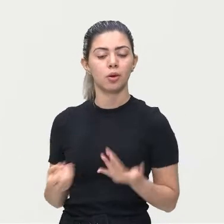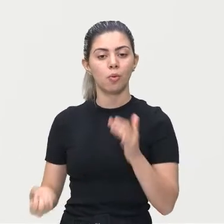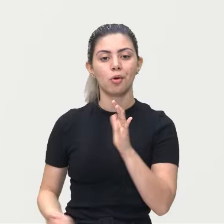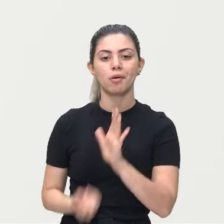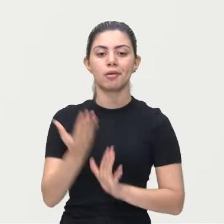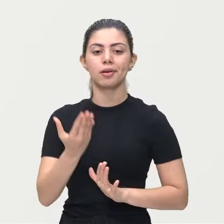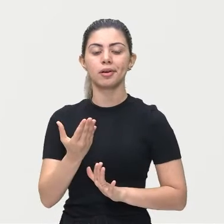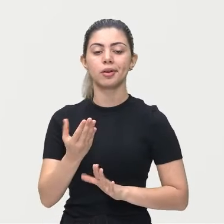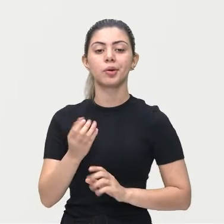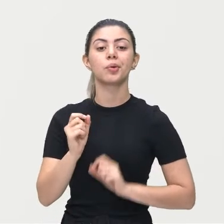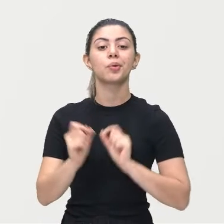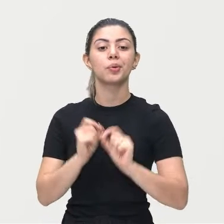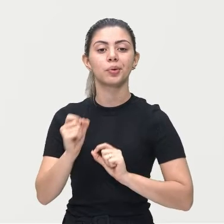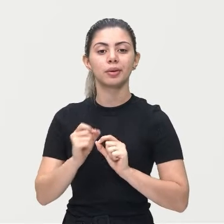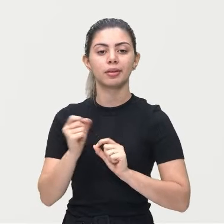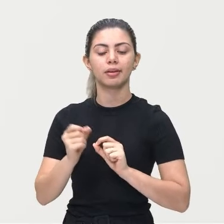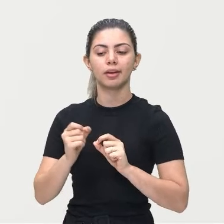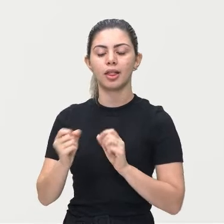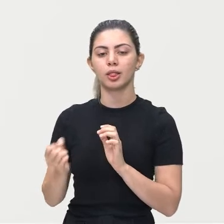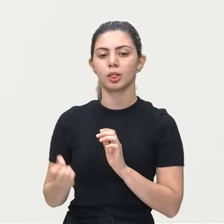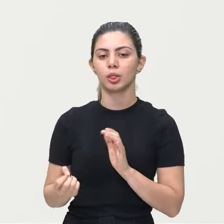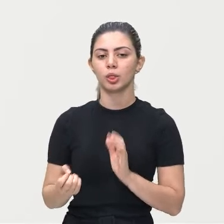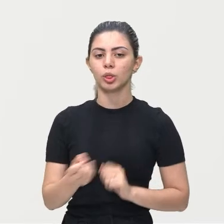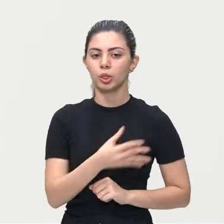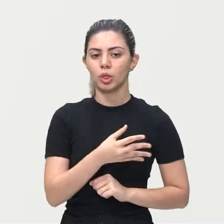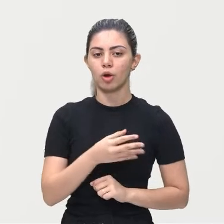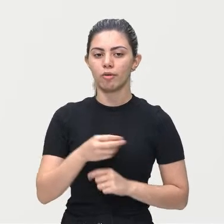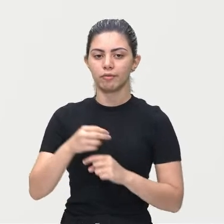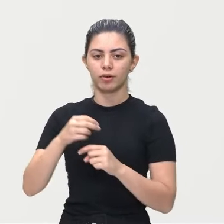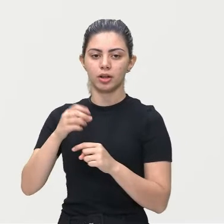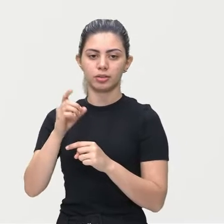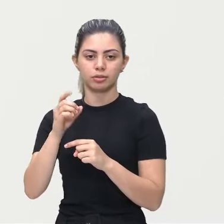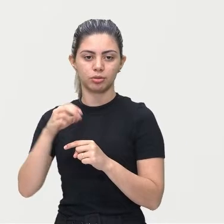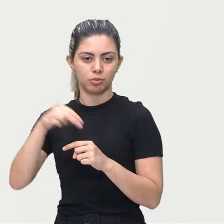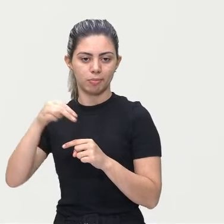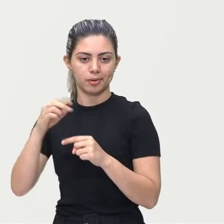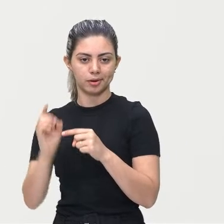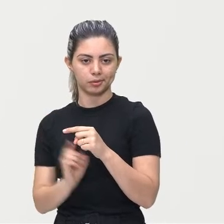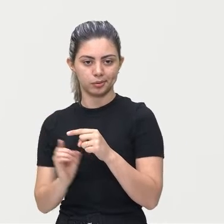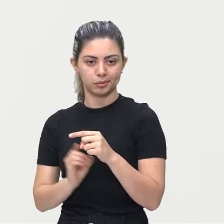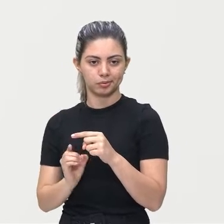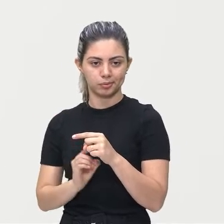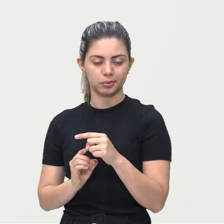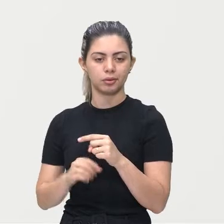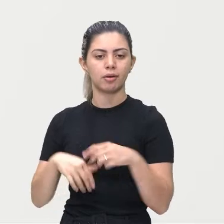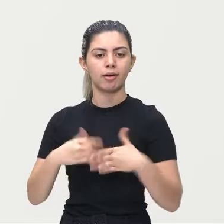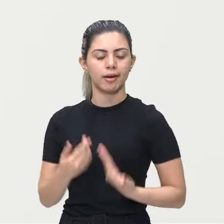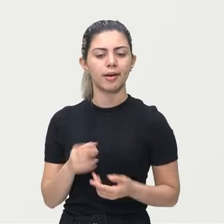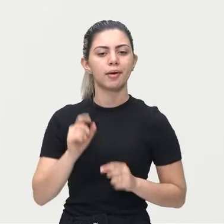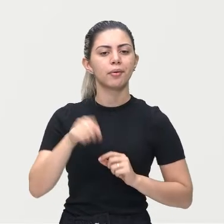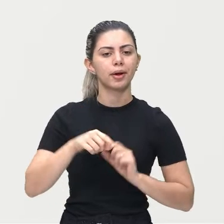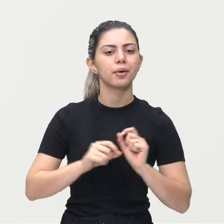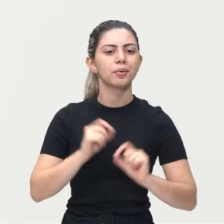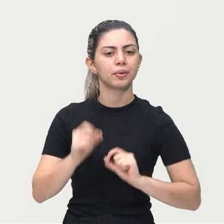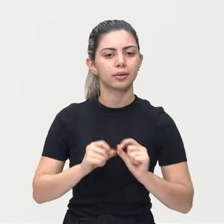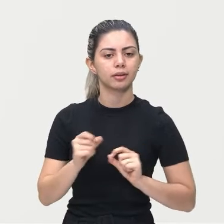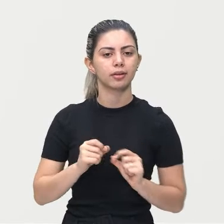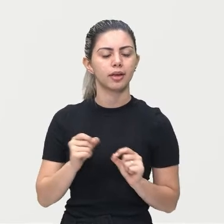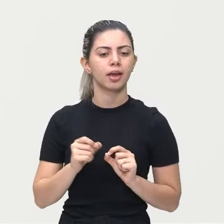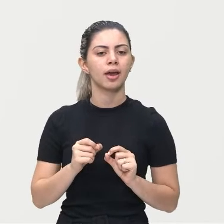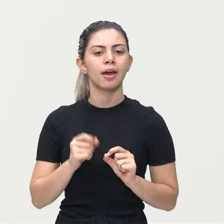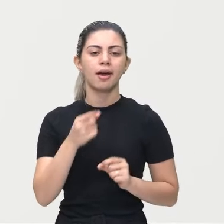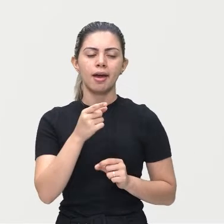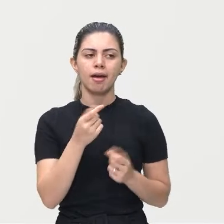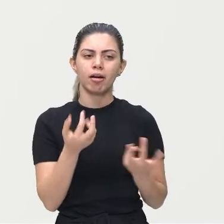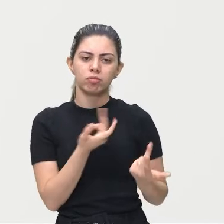né, você encontrou uma nova fração que corresponde à mesma medida, né, a mesma ideia de